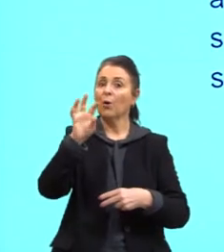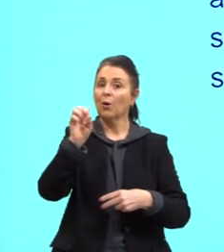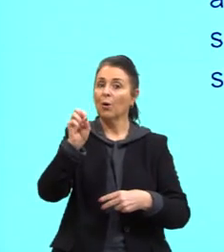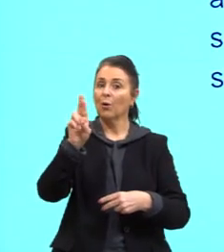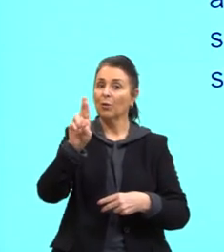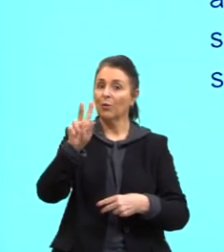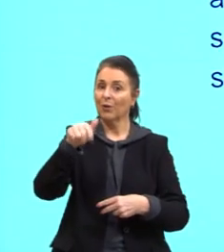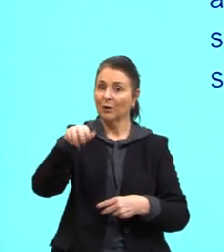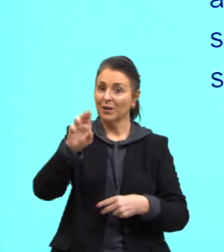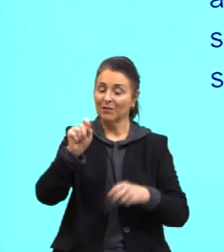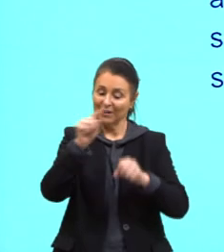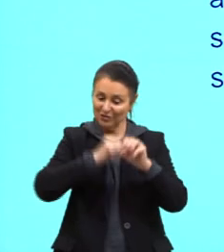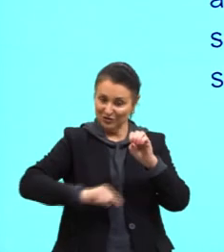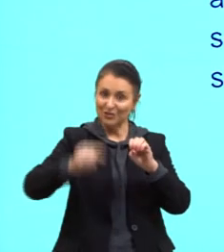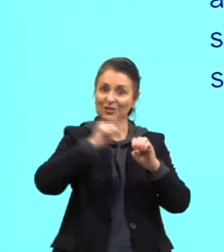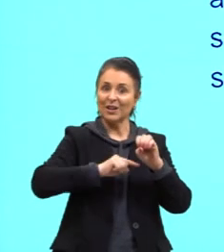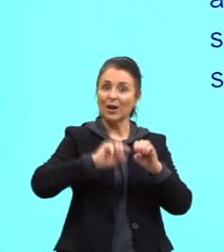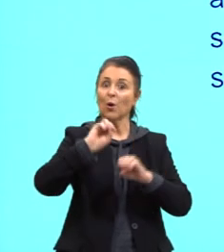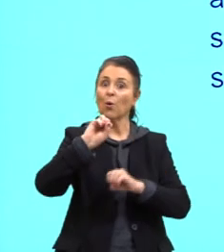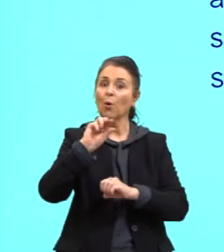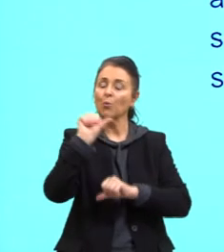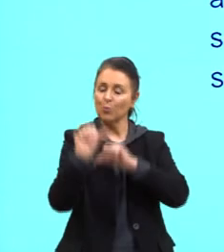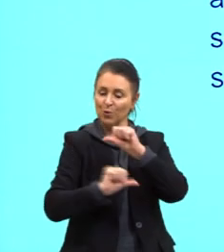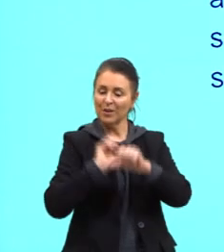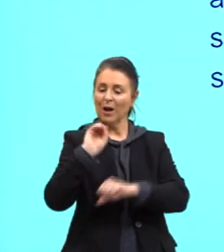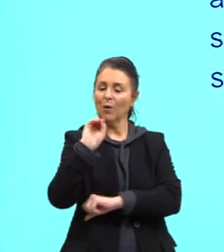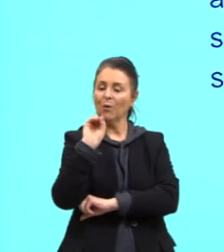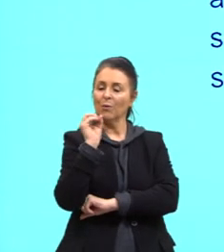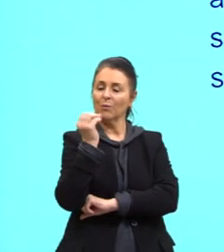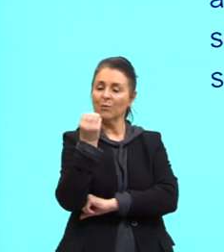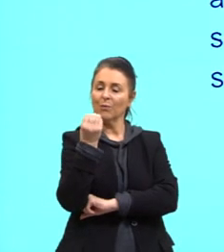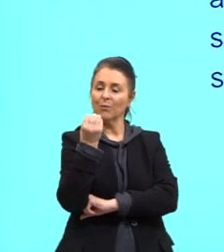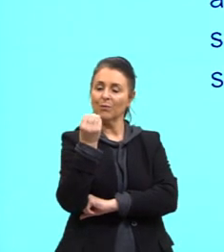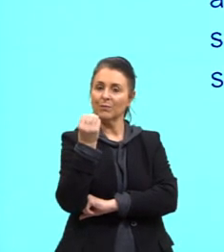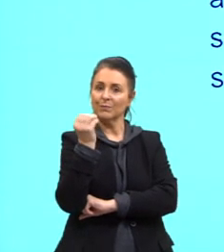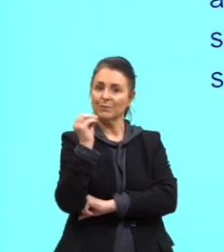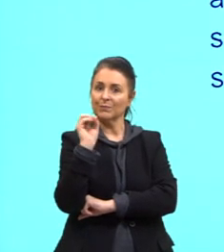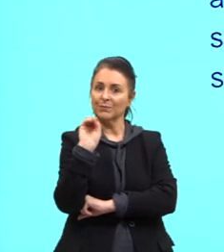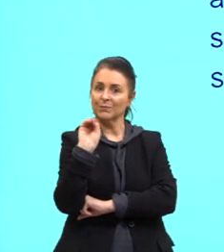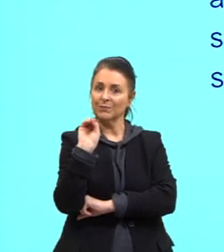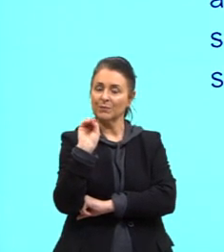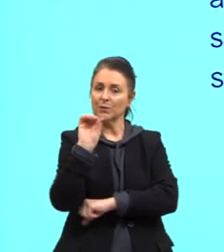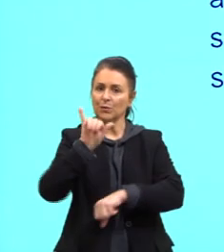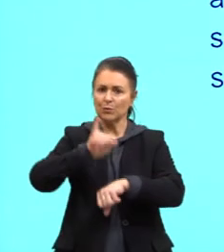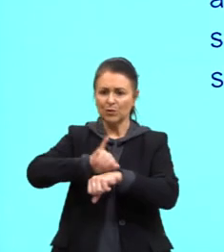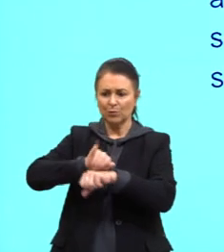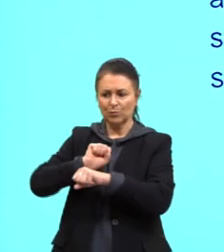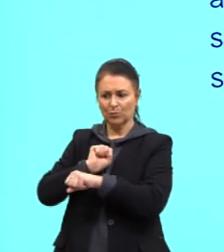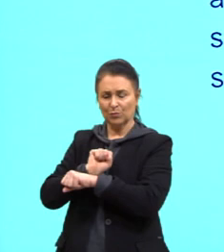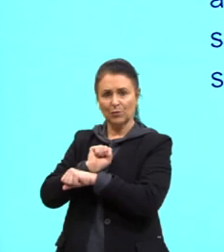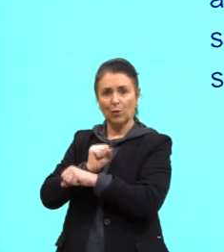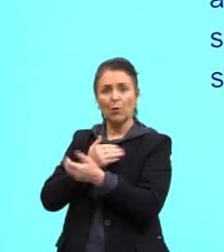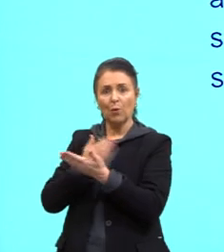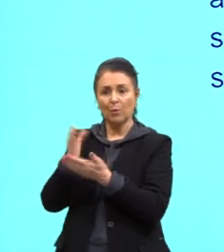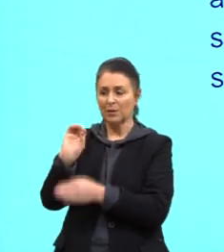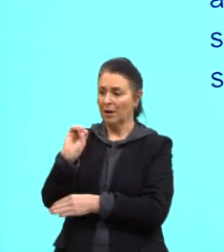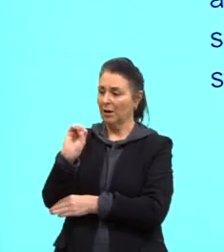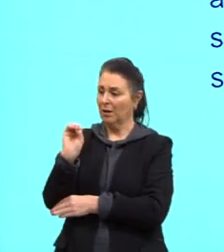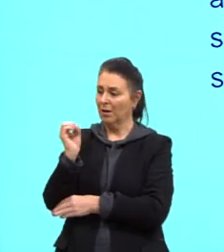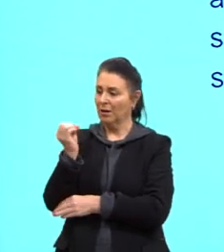alterar o estado de rotação das coisas se você deseja fazer um objeto estacionário entrar em votação